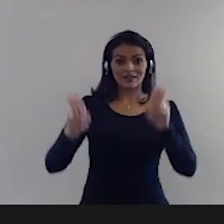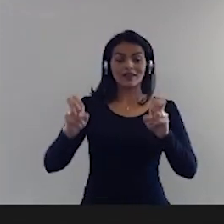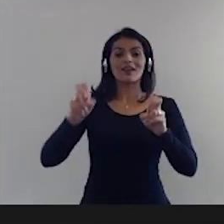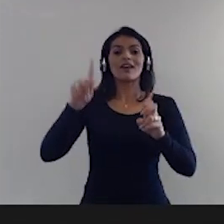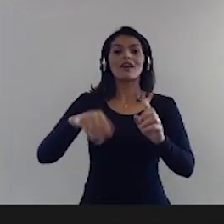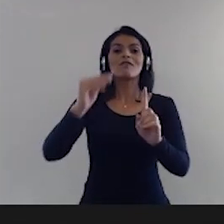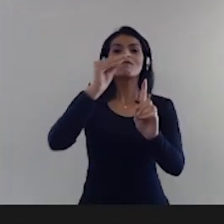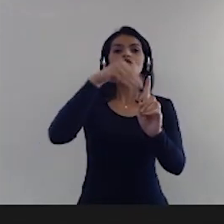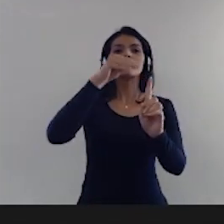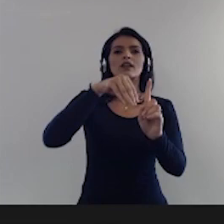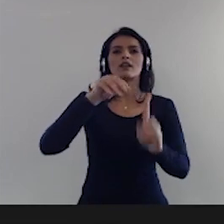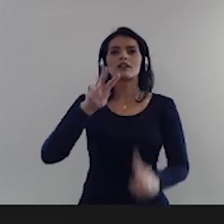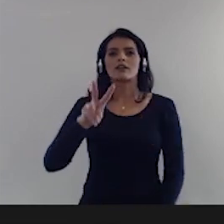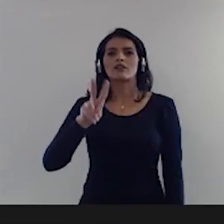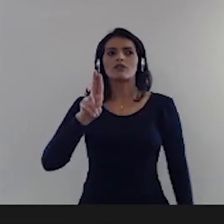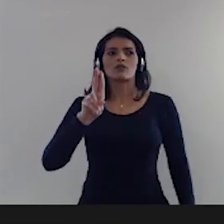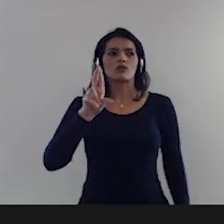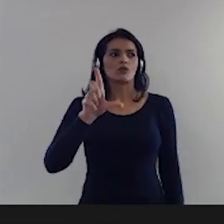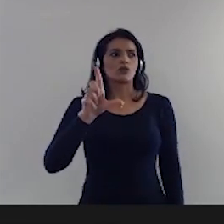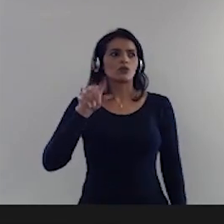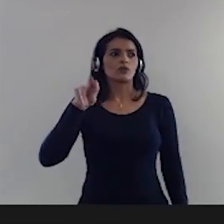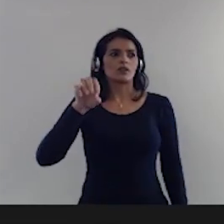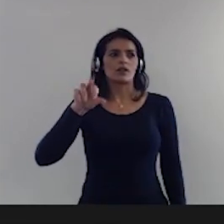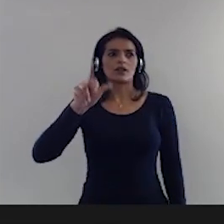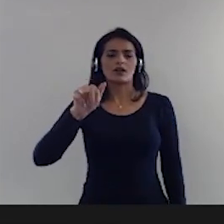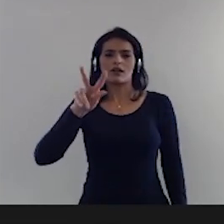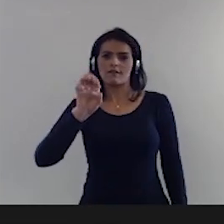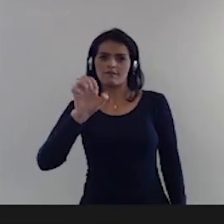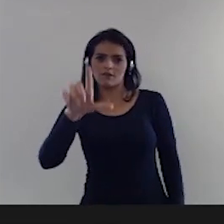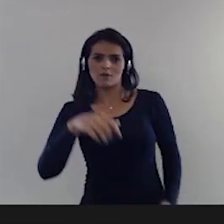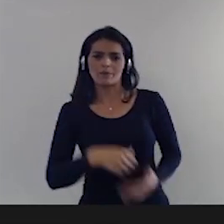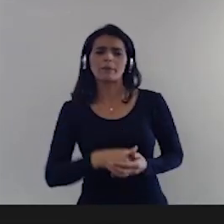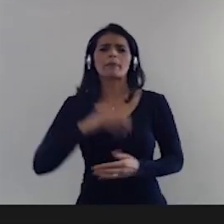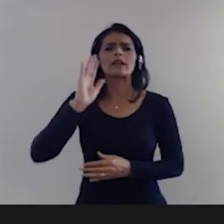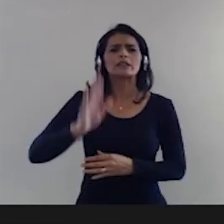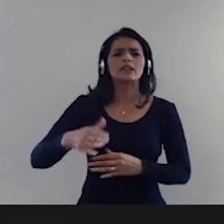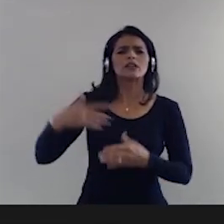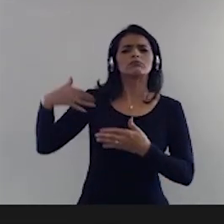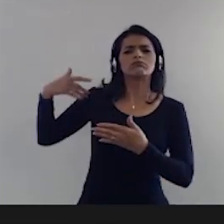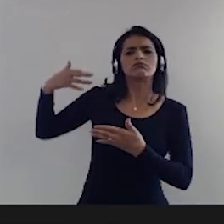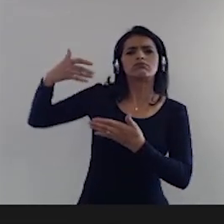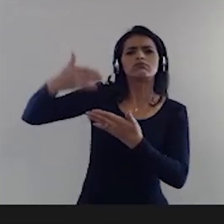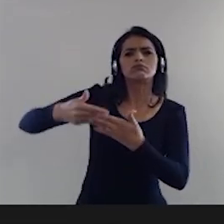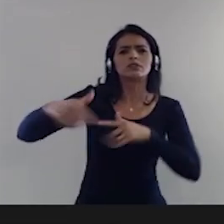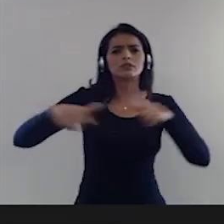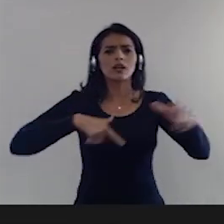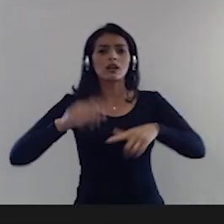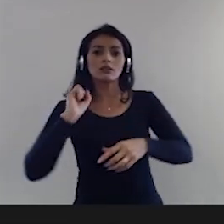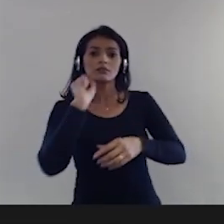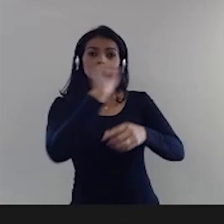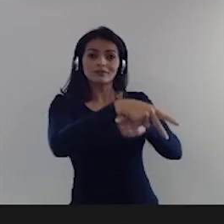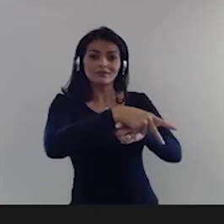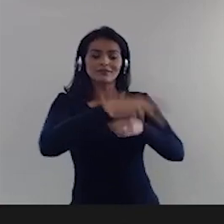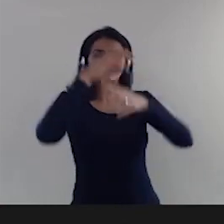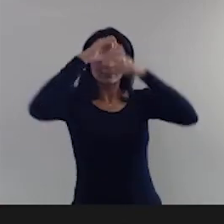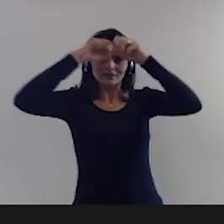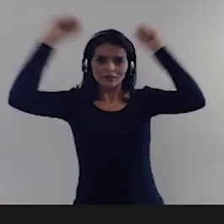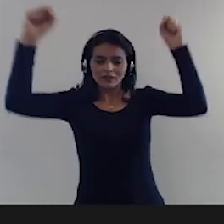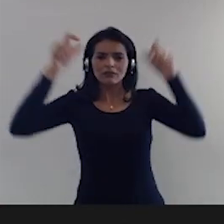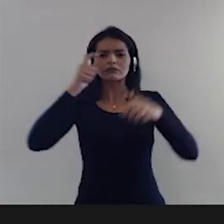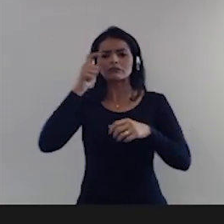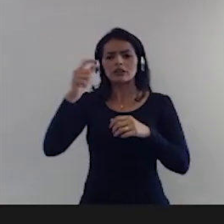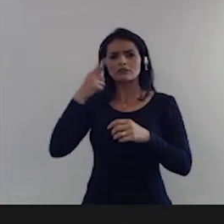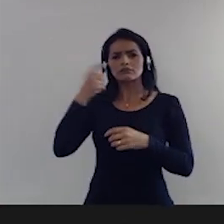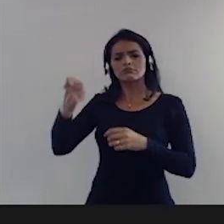dos vulneráveis. Já de algum tempo eu venho trabalhando nisso, seja no tribunal, seja por interesse pessoal,